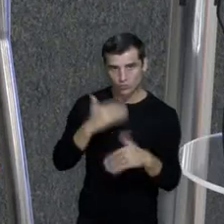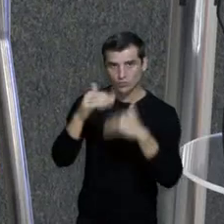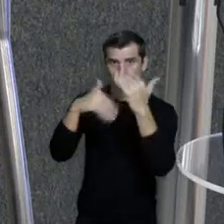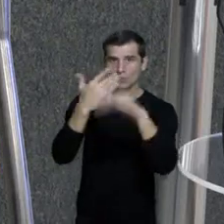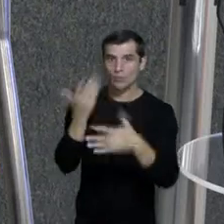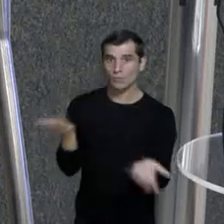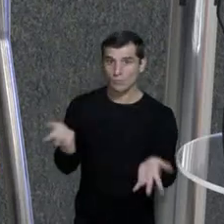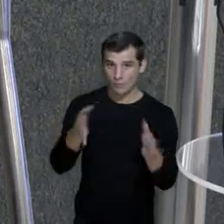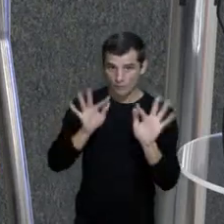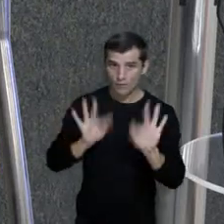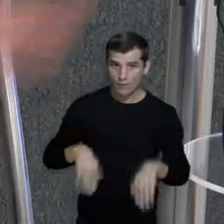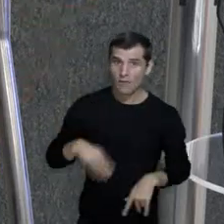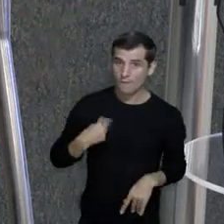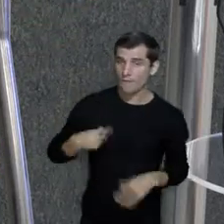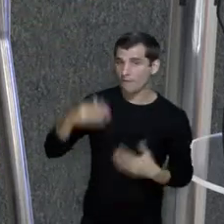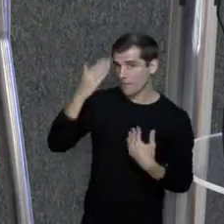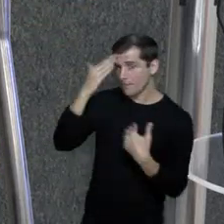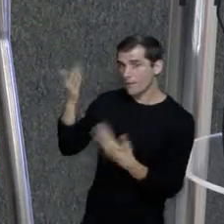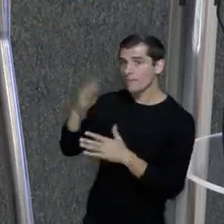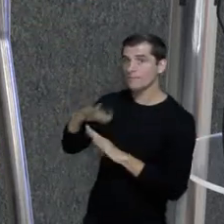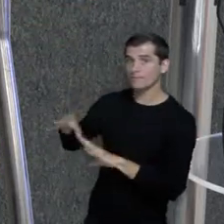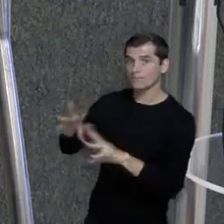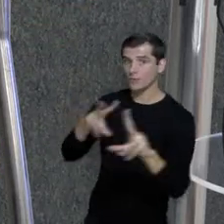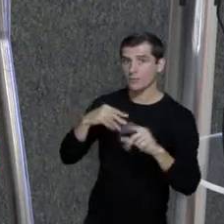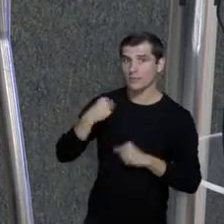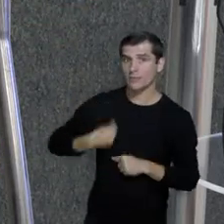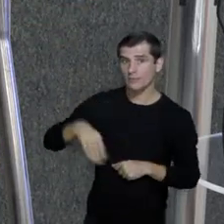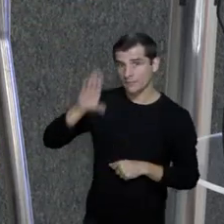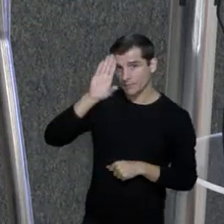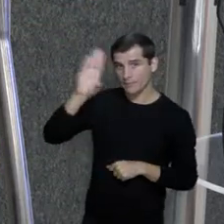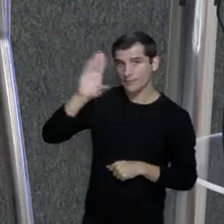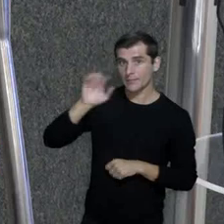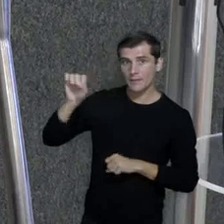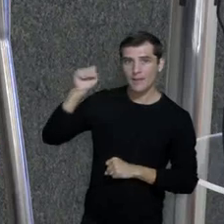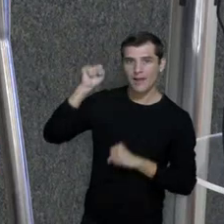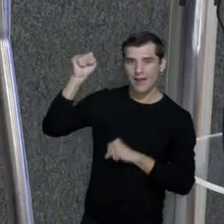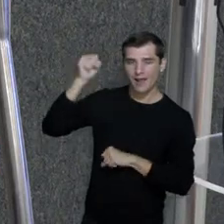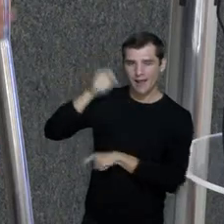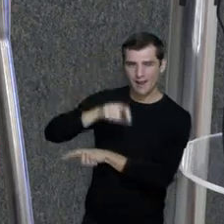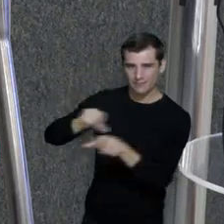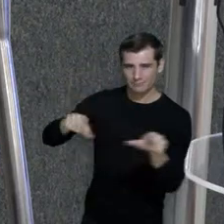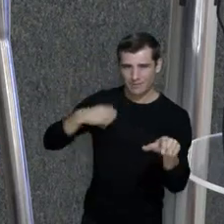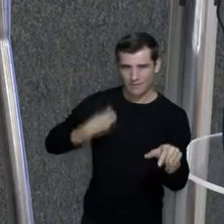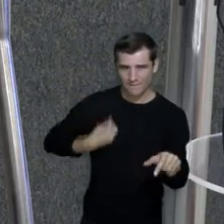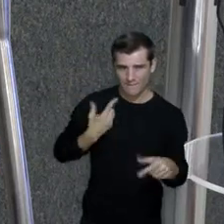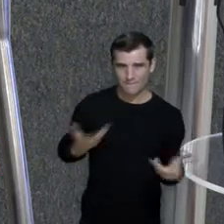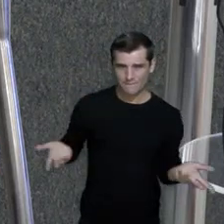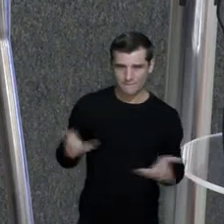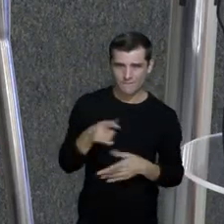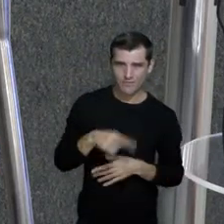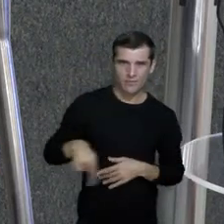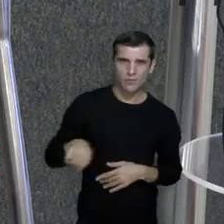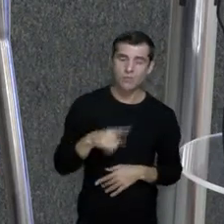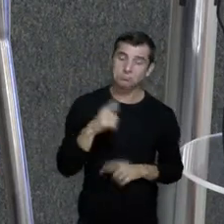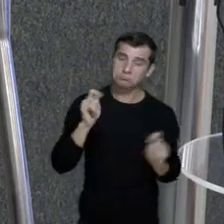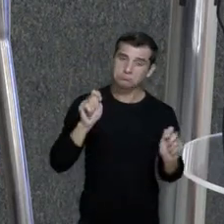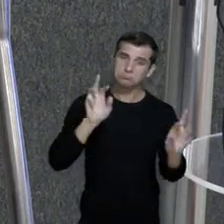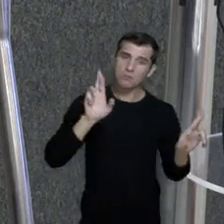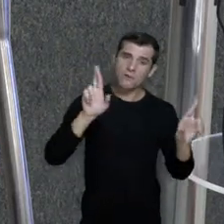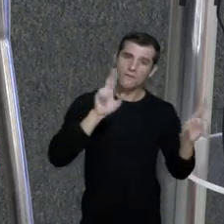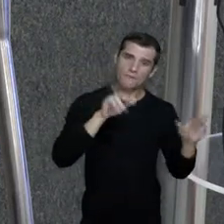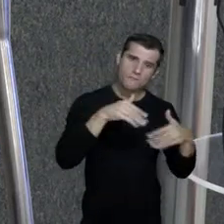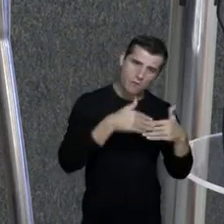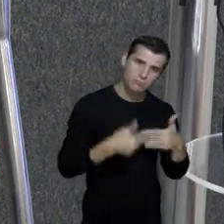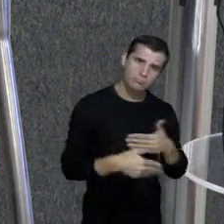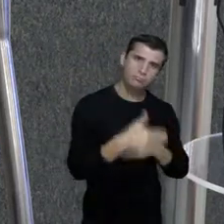todos especialmente aos os os heróis ficaram por último aqui e acho que vem muita coisa ainda por aí acho que é importante a gente não se